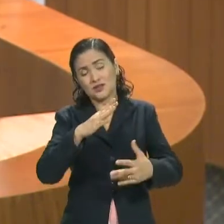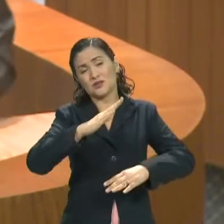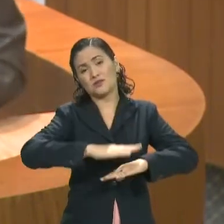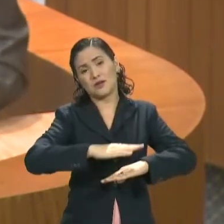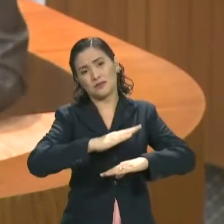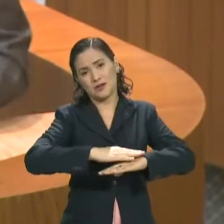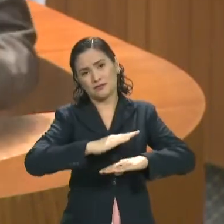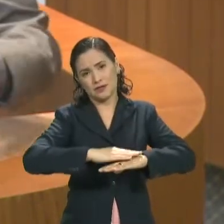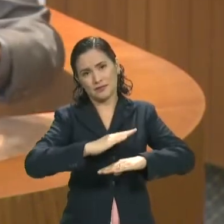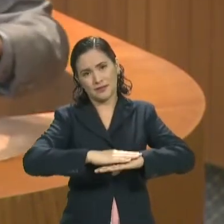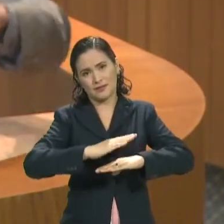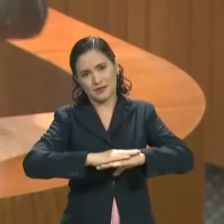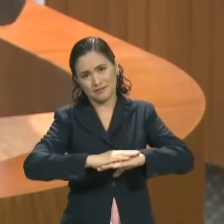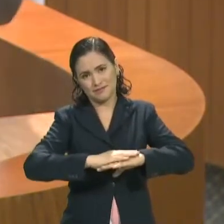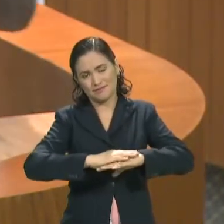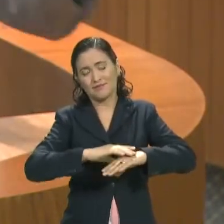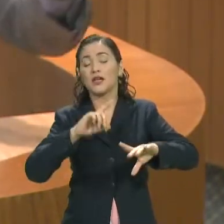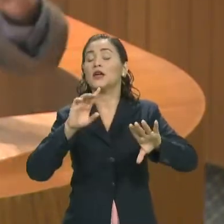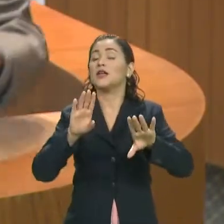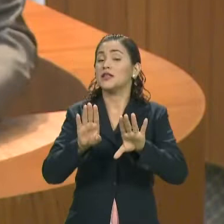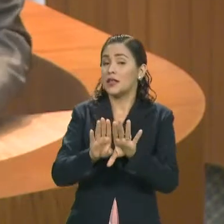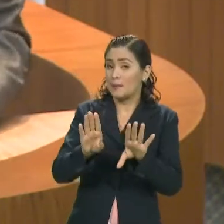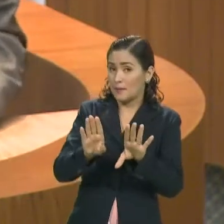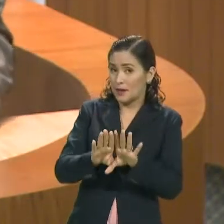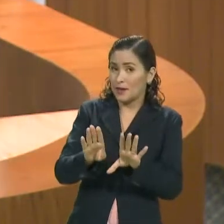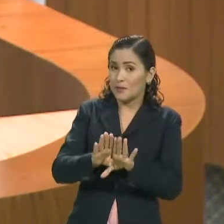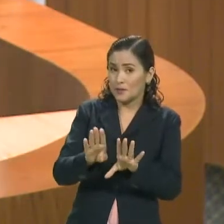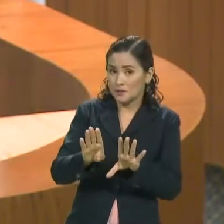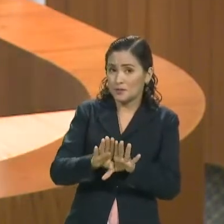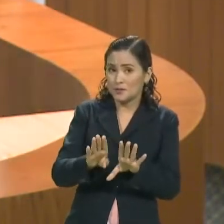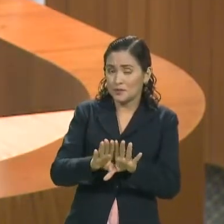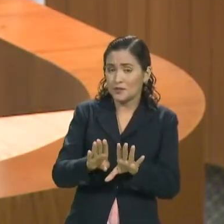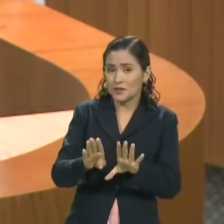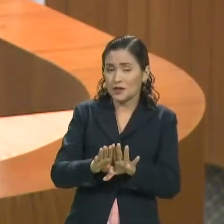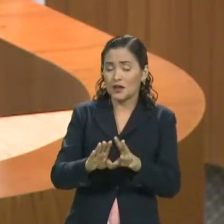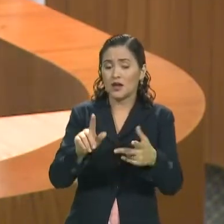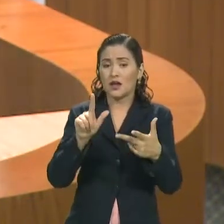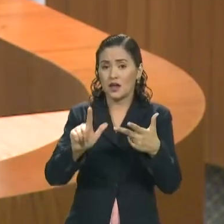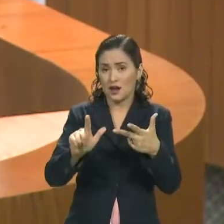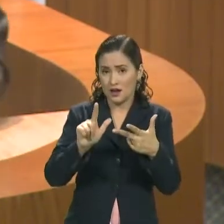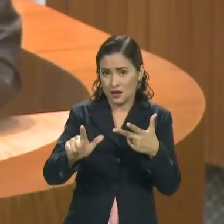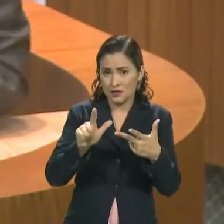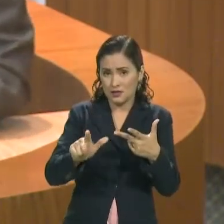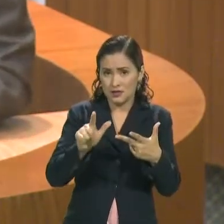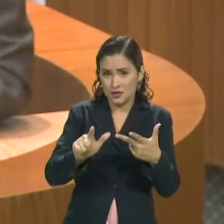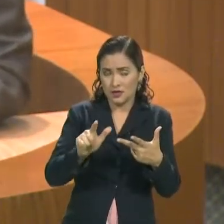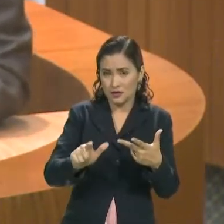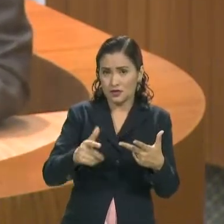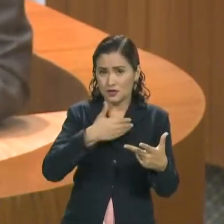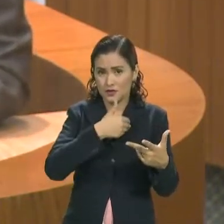unilateral, determinar formação de bloco. Ele não pode,